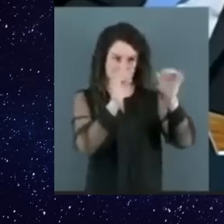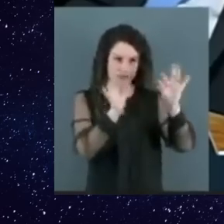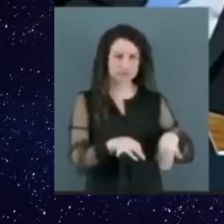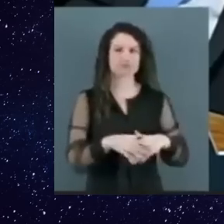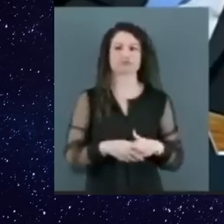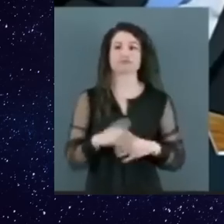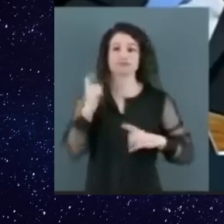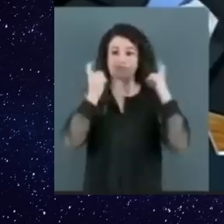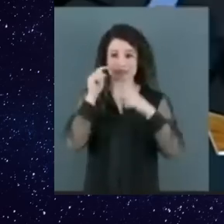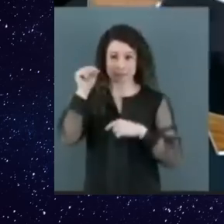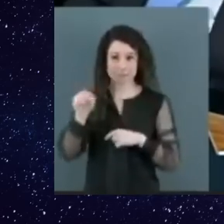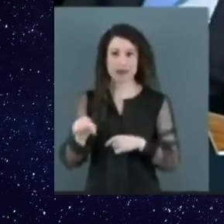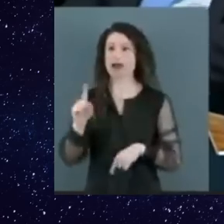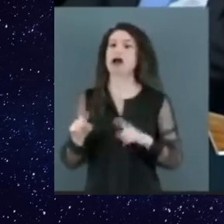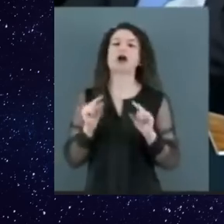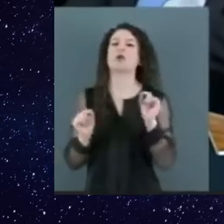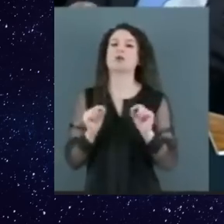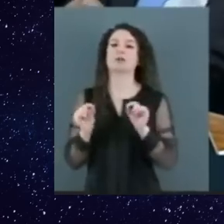aí...